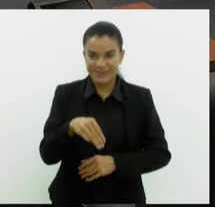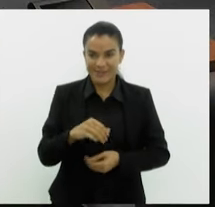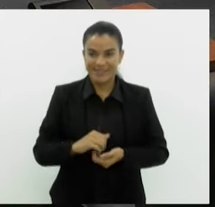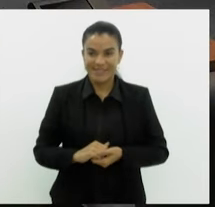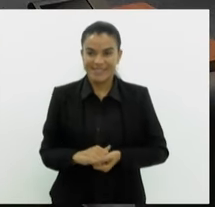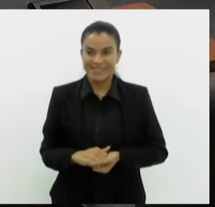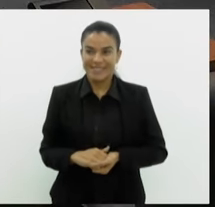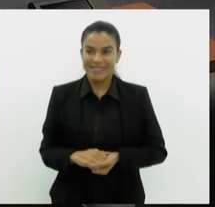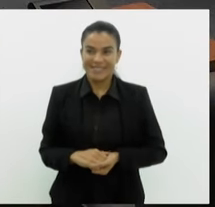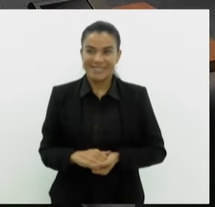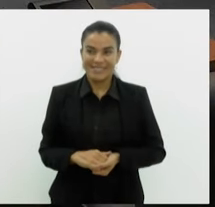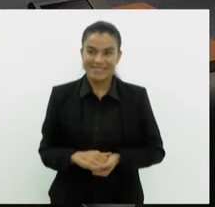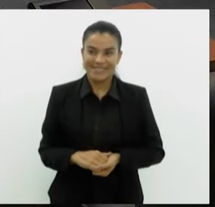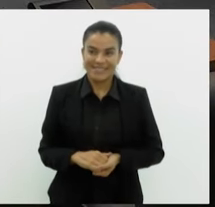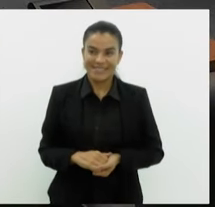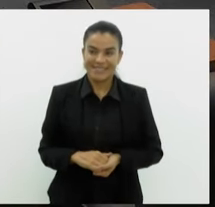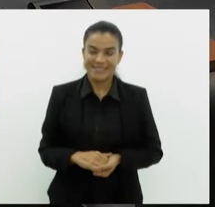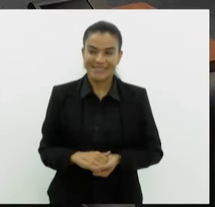11?